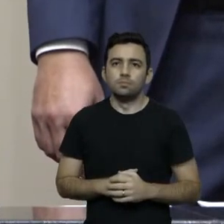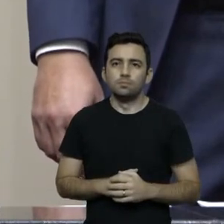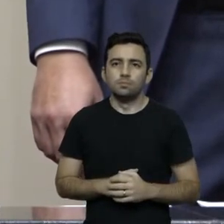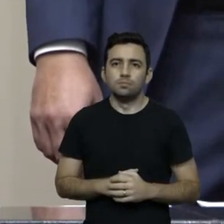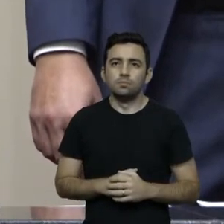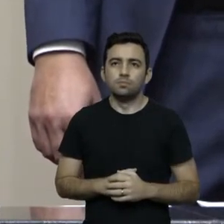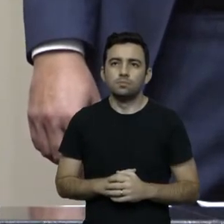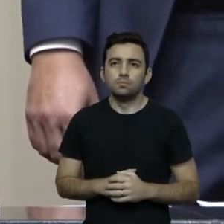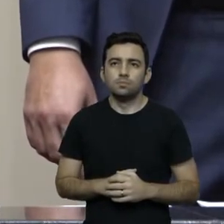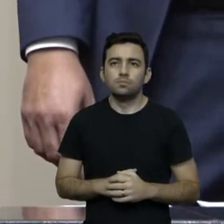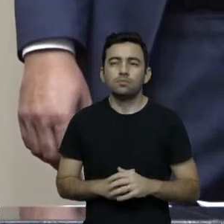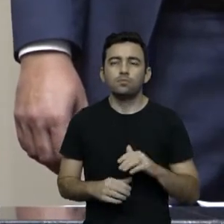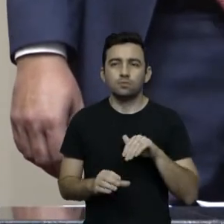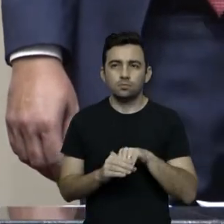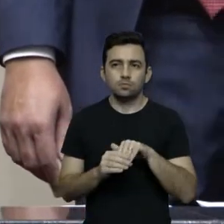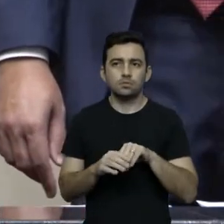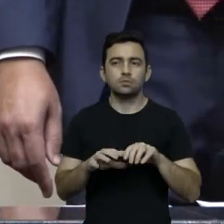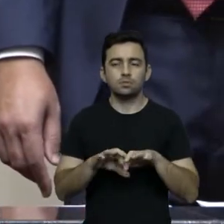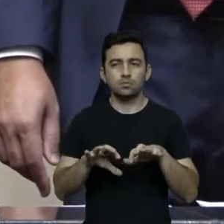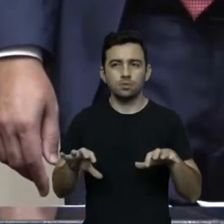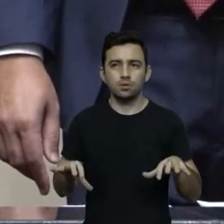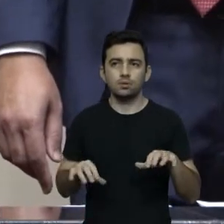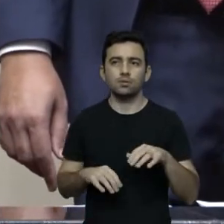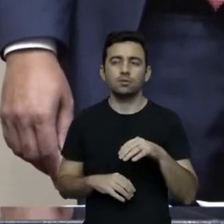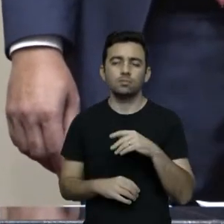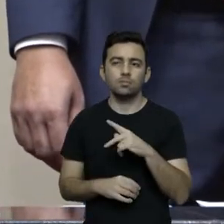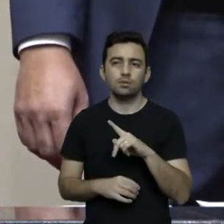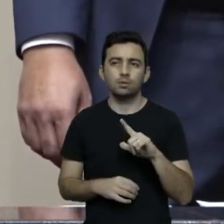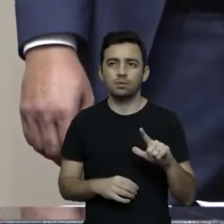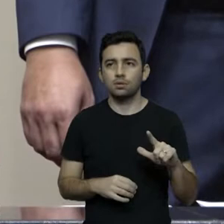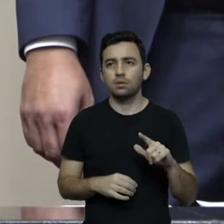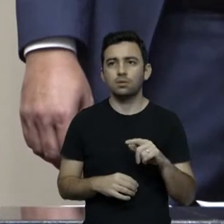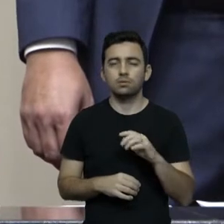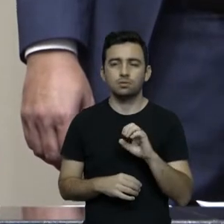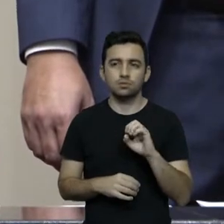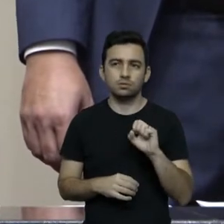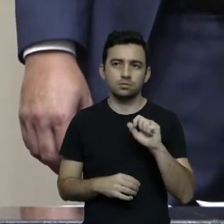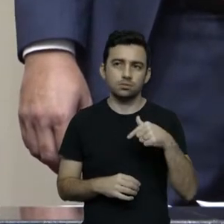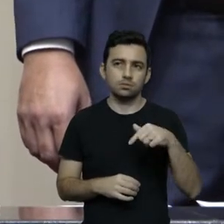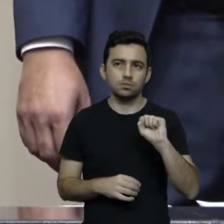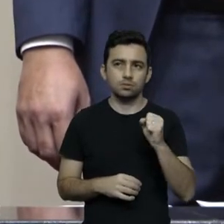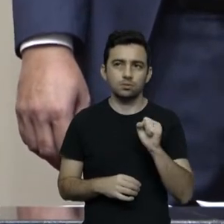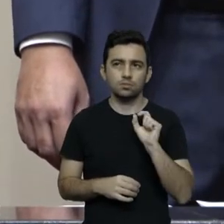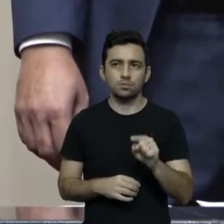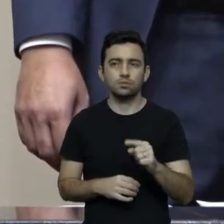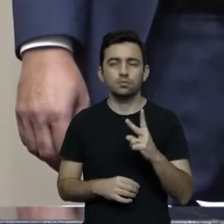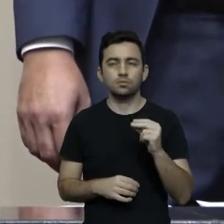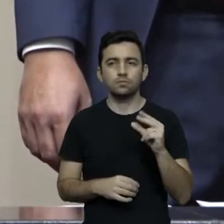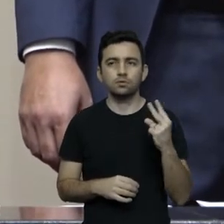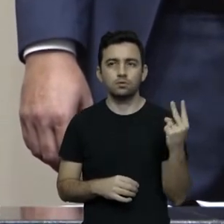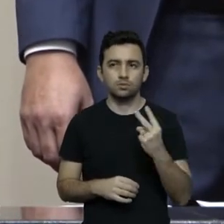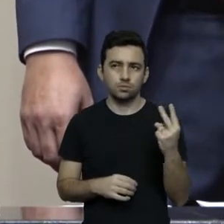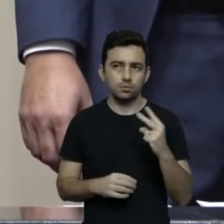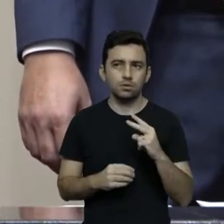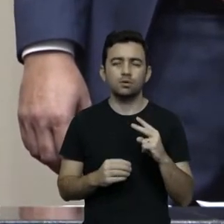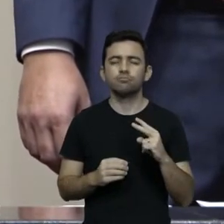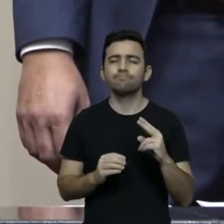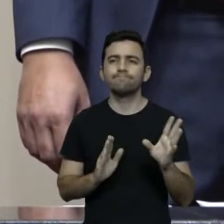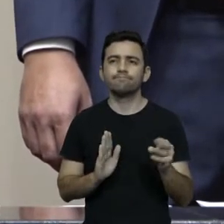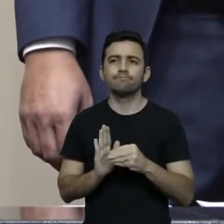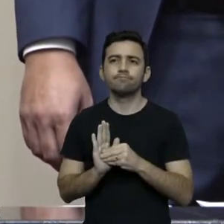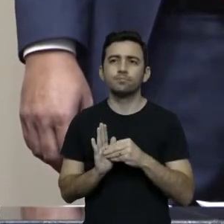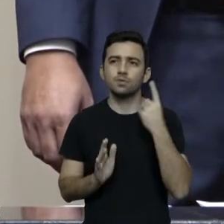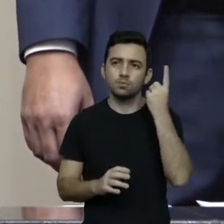o pagamento da votação em separado do pele 007 8.1 2022 e subscrito pelo Deputado